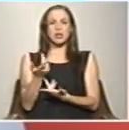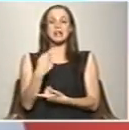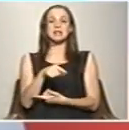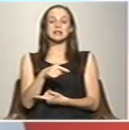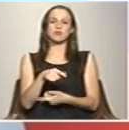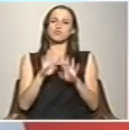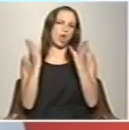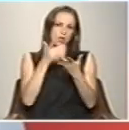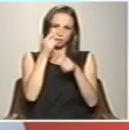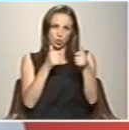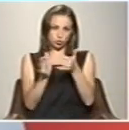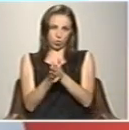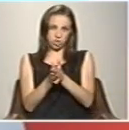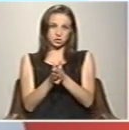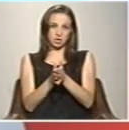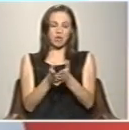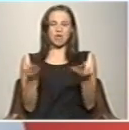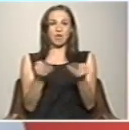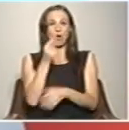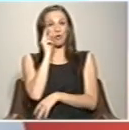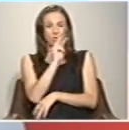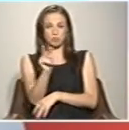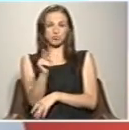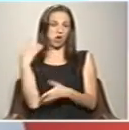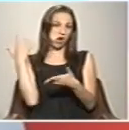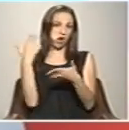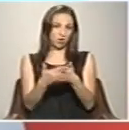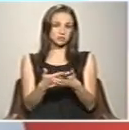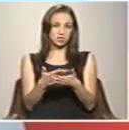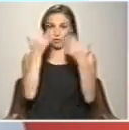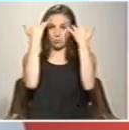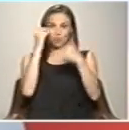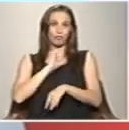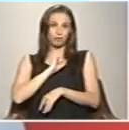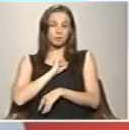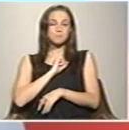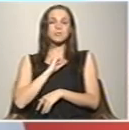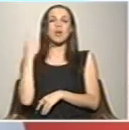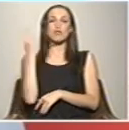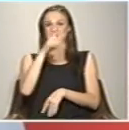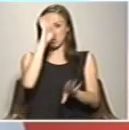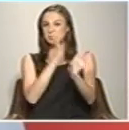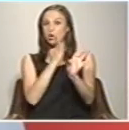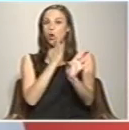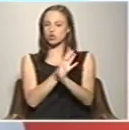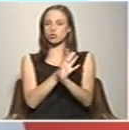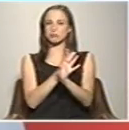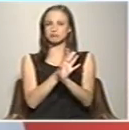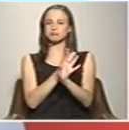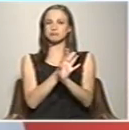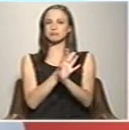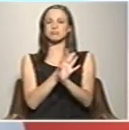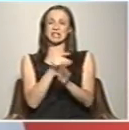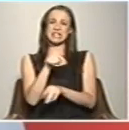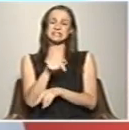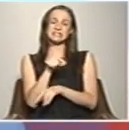mas daquilo que temos assistido e daquilo também são os nossos dados, a violência psicológica se calhar acaba por